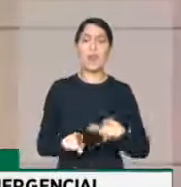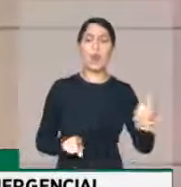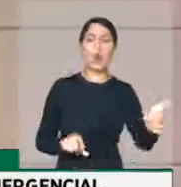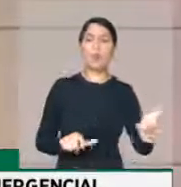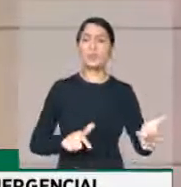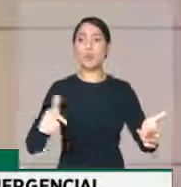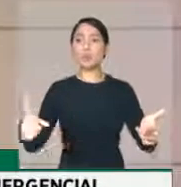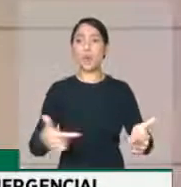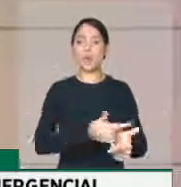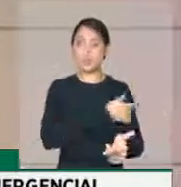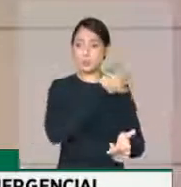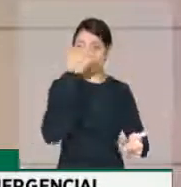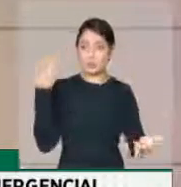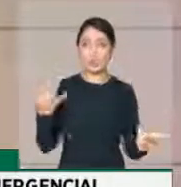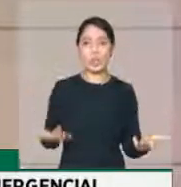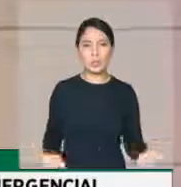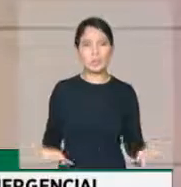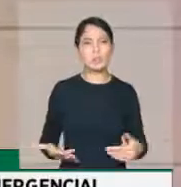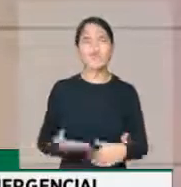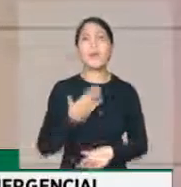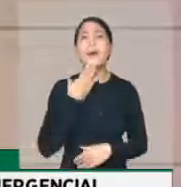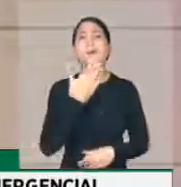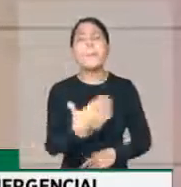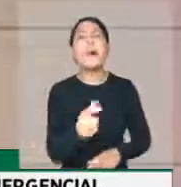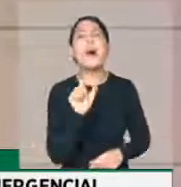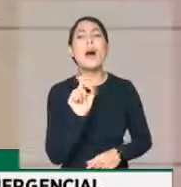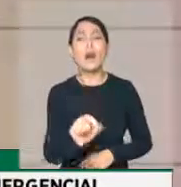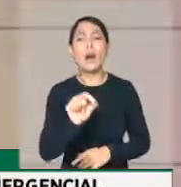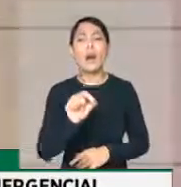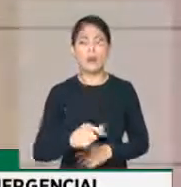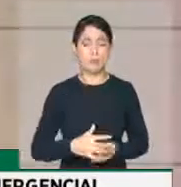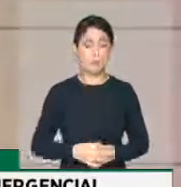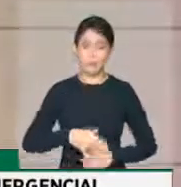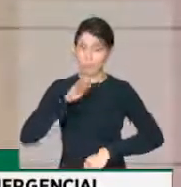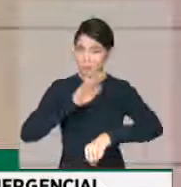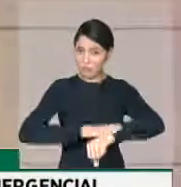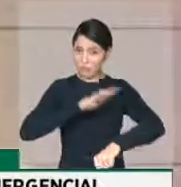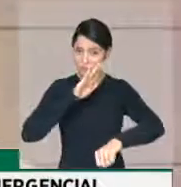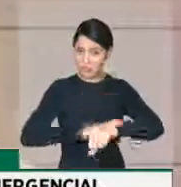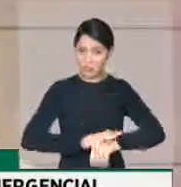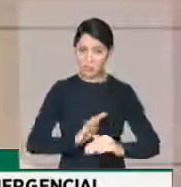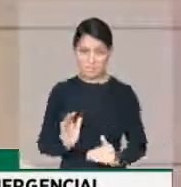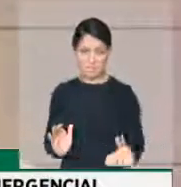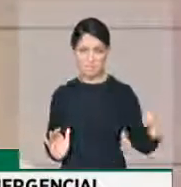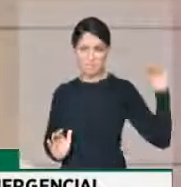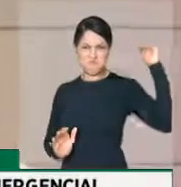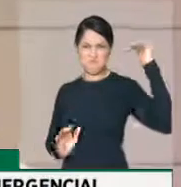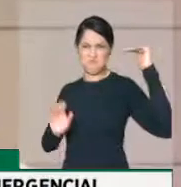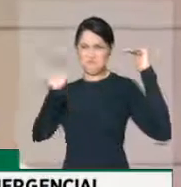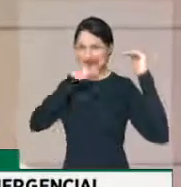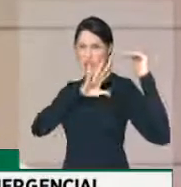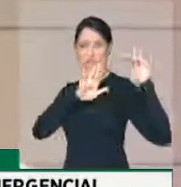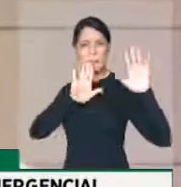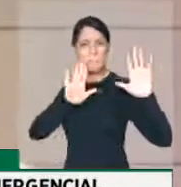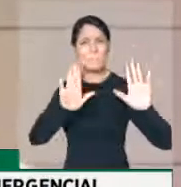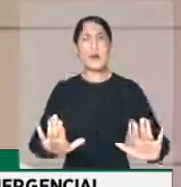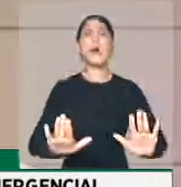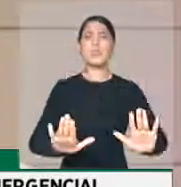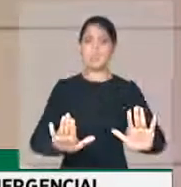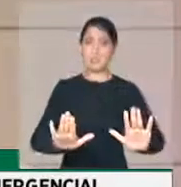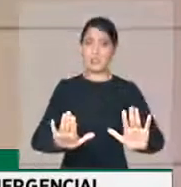Congresso coloquemos um limite aos arroubos autoritários e às transgressões da lei